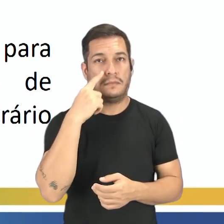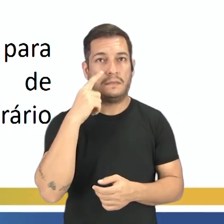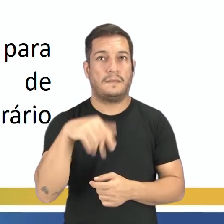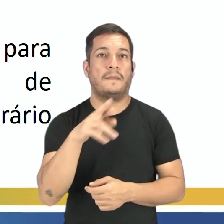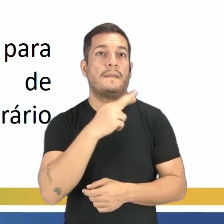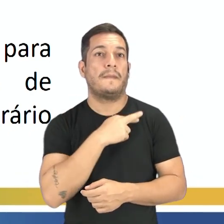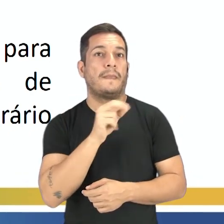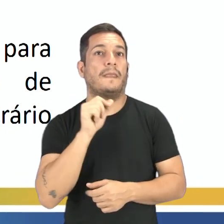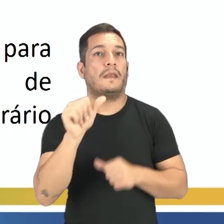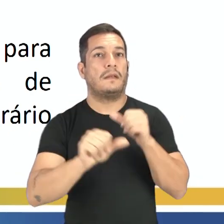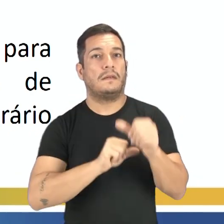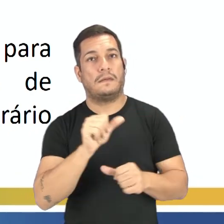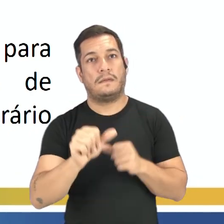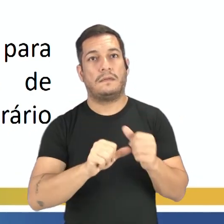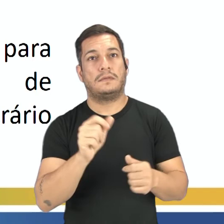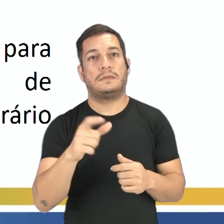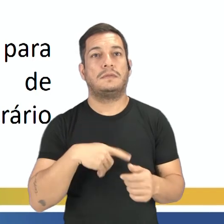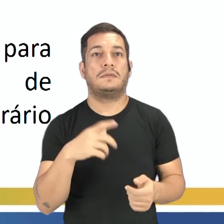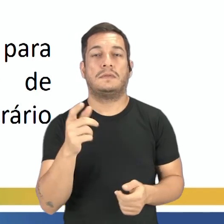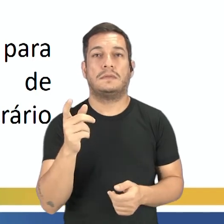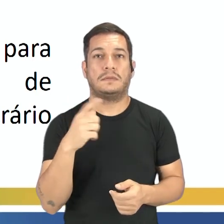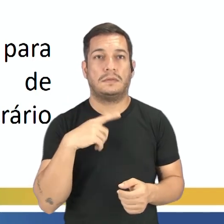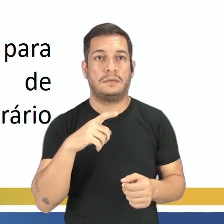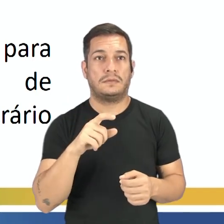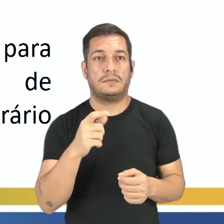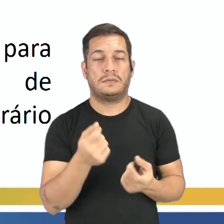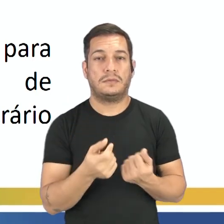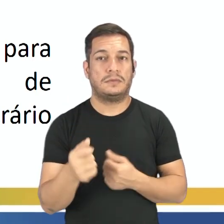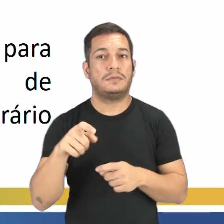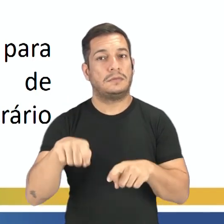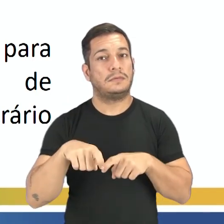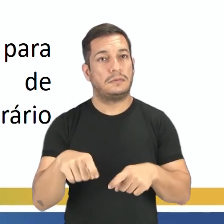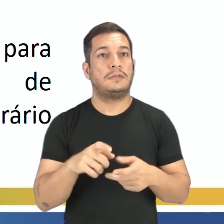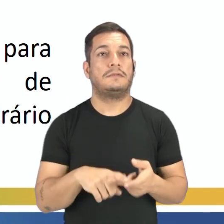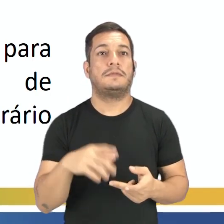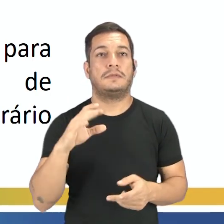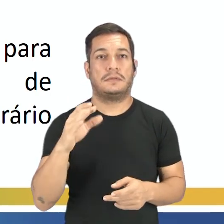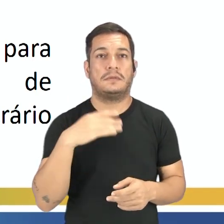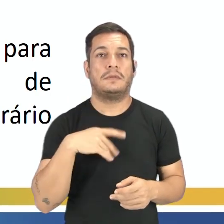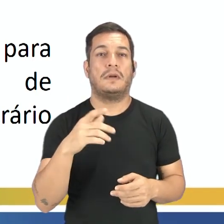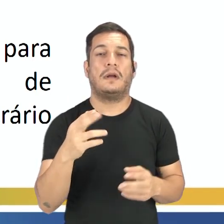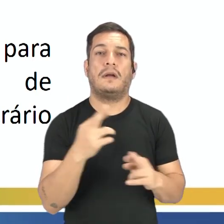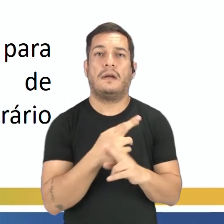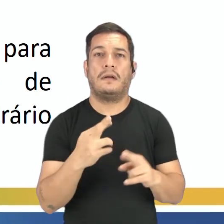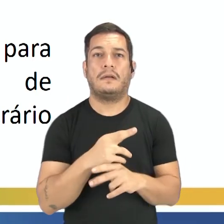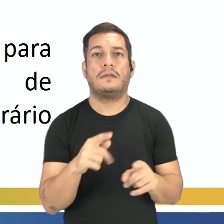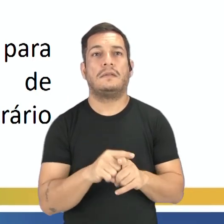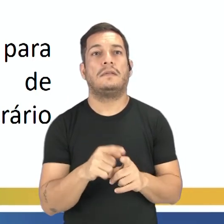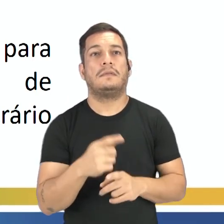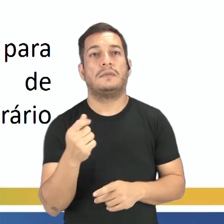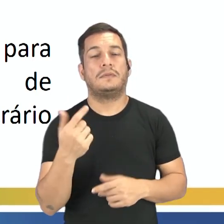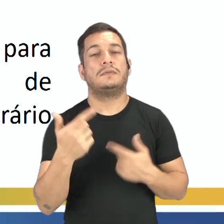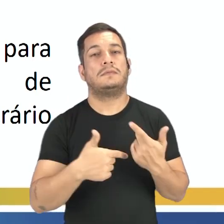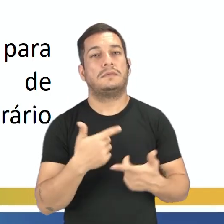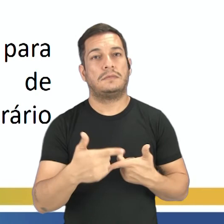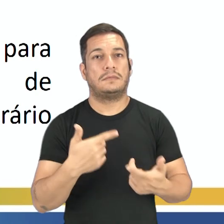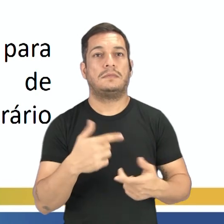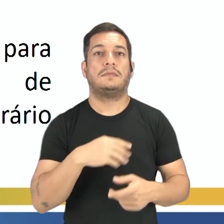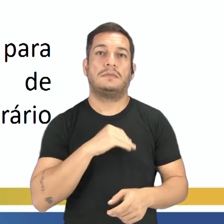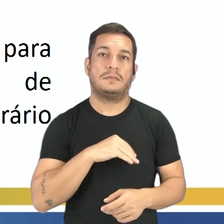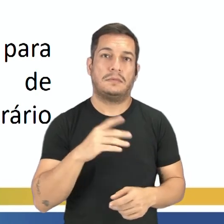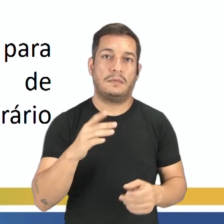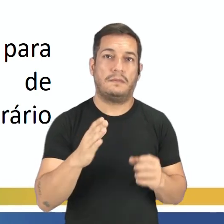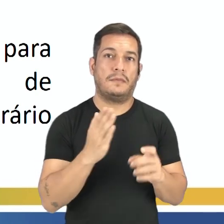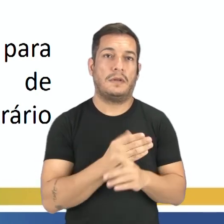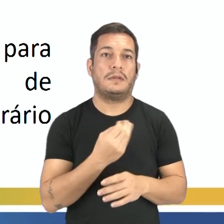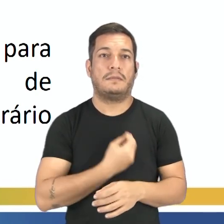atribuições alterais que geralmente se vinculam ao sistema produtivo do campo. C, o menor relação entre o custo-benefício para o trabalhador, em